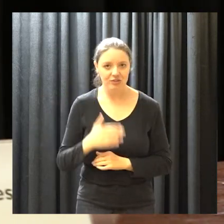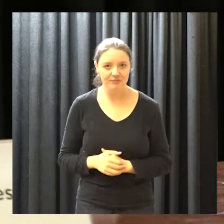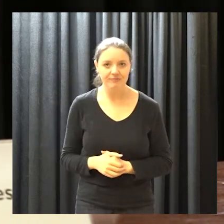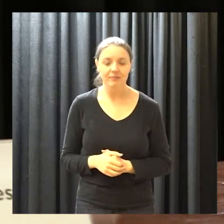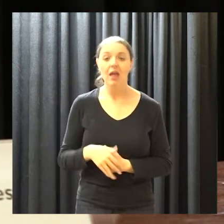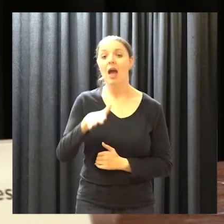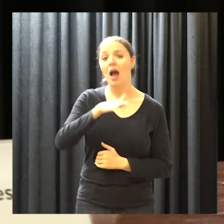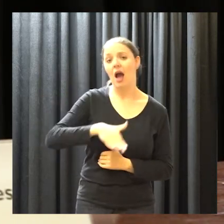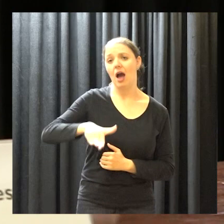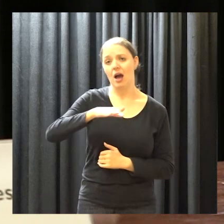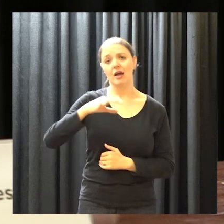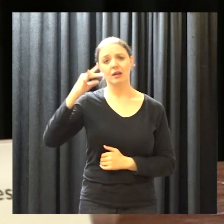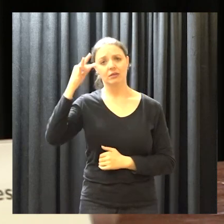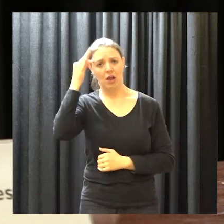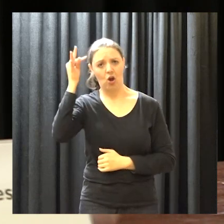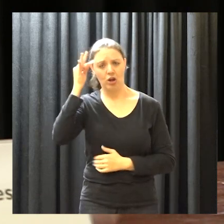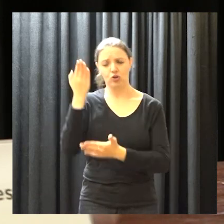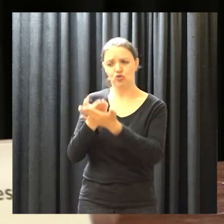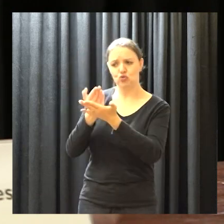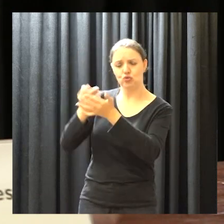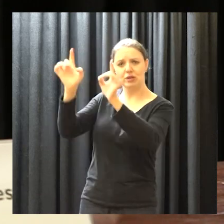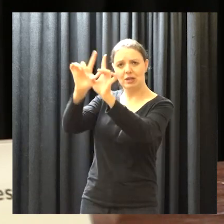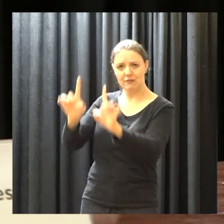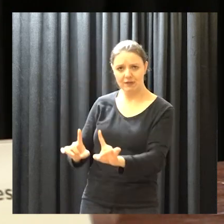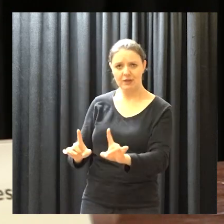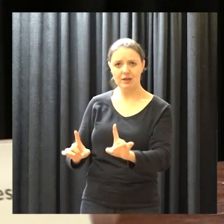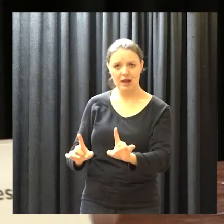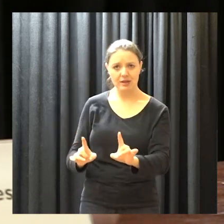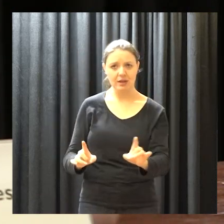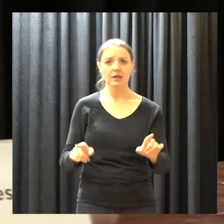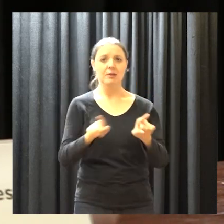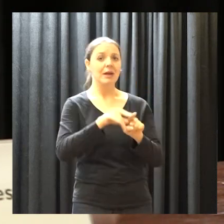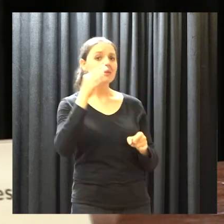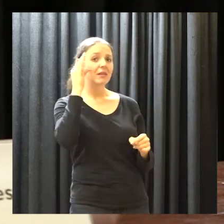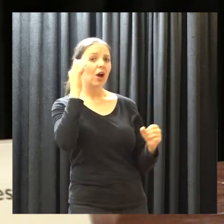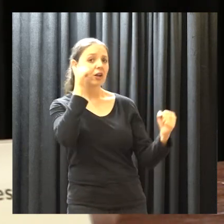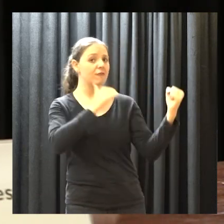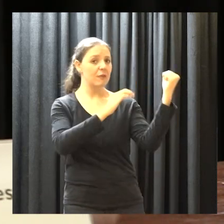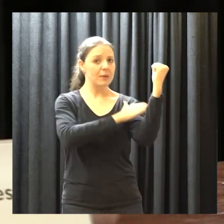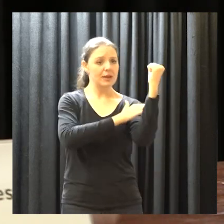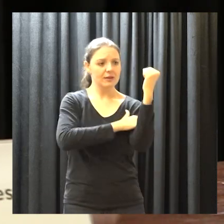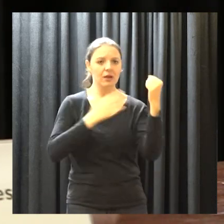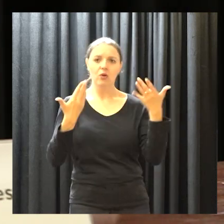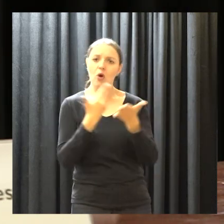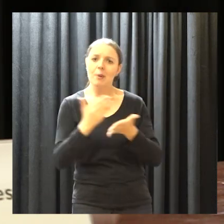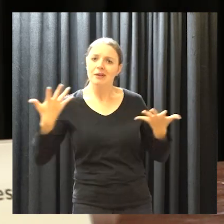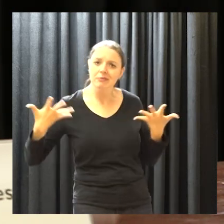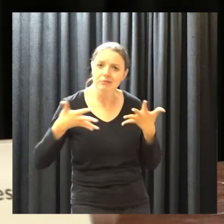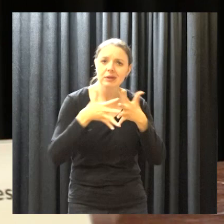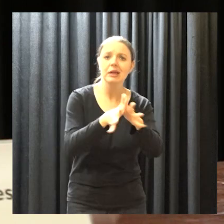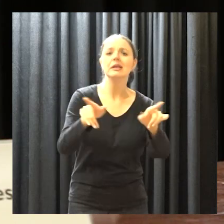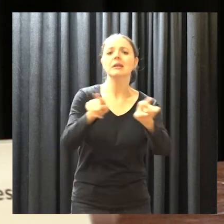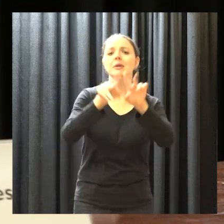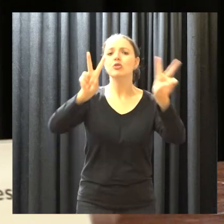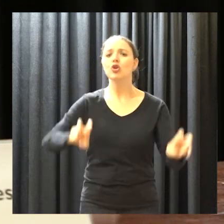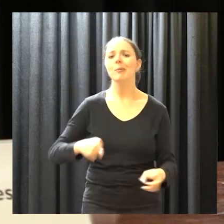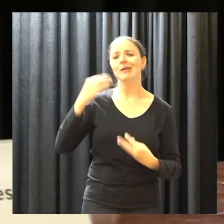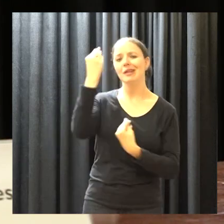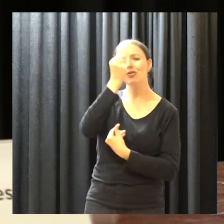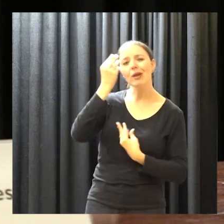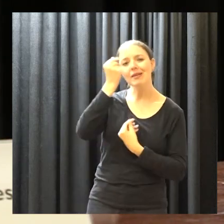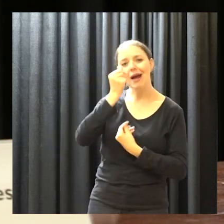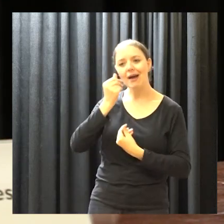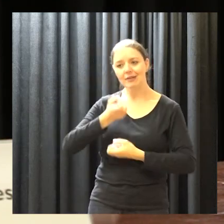teóricas dos estudos da deficiência com teóricas feministas, teóricos que estudam sexualidades dissidentes e estudiosos